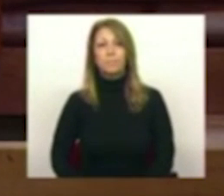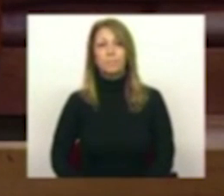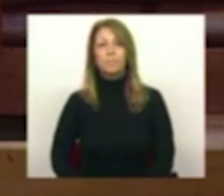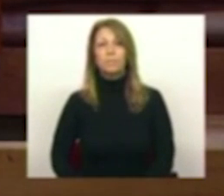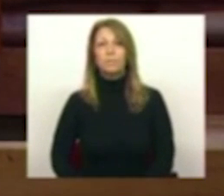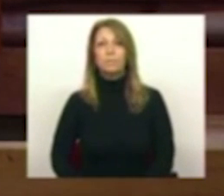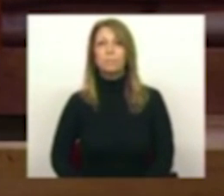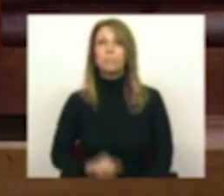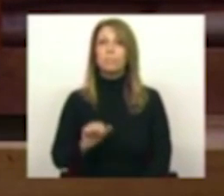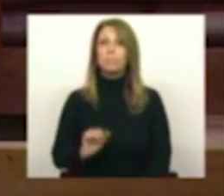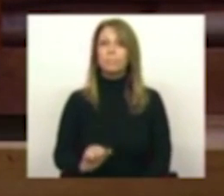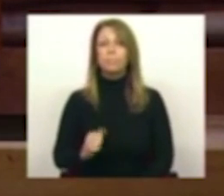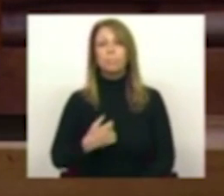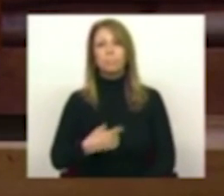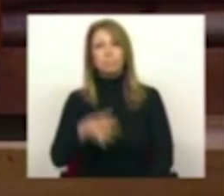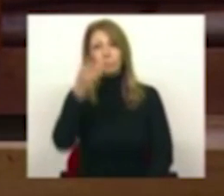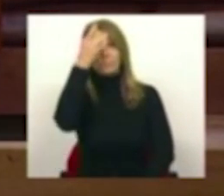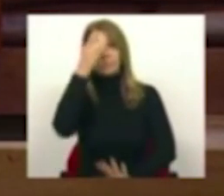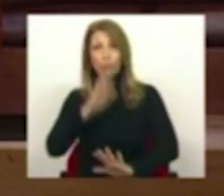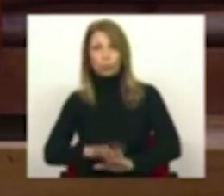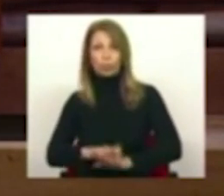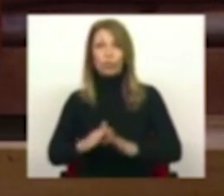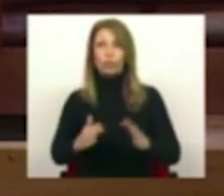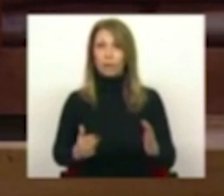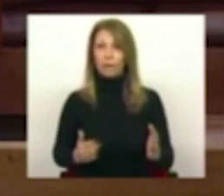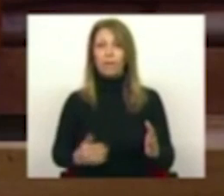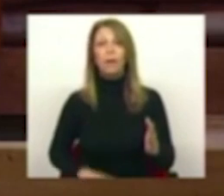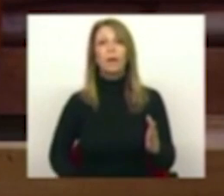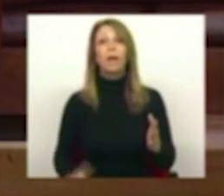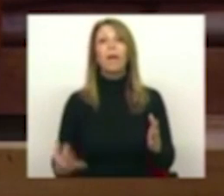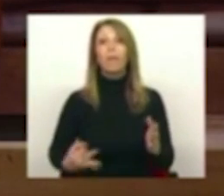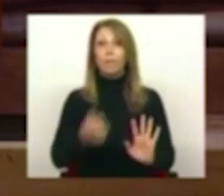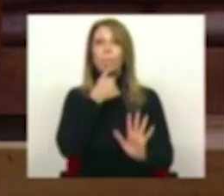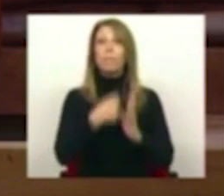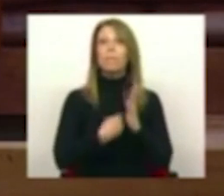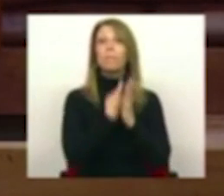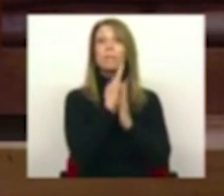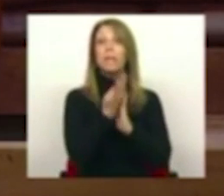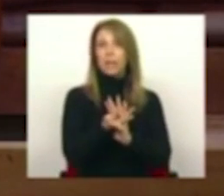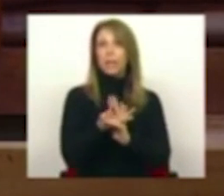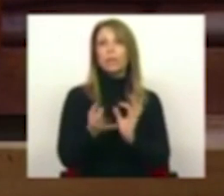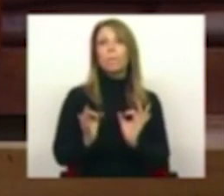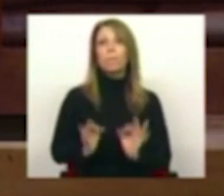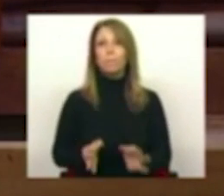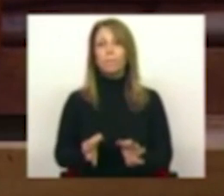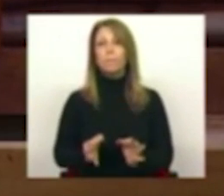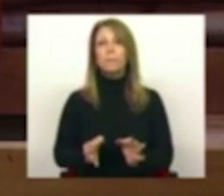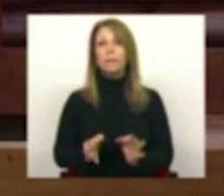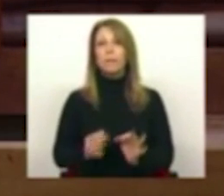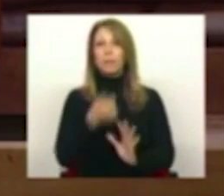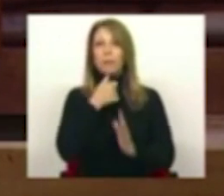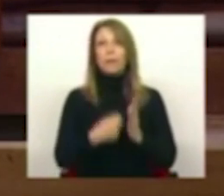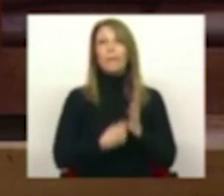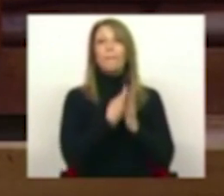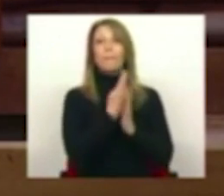ser uma ótica de esquerda, que as medidas necessitem de ser medidas